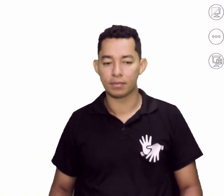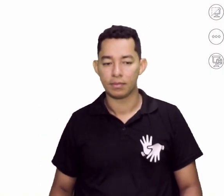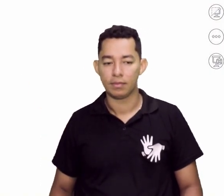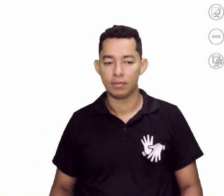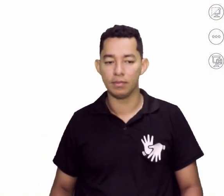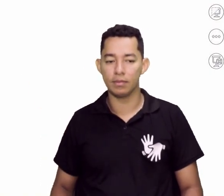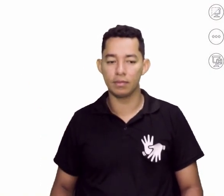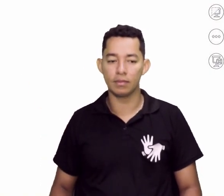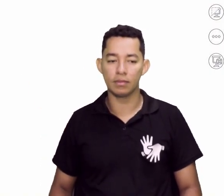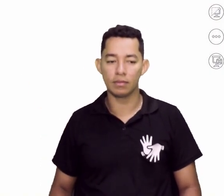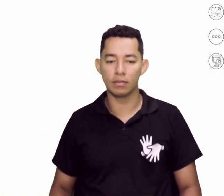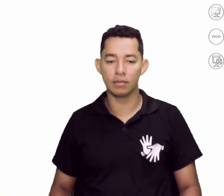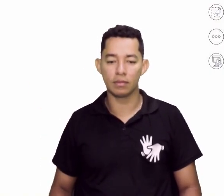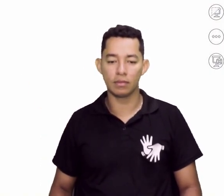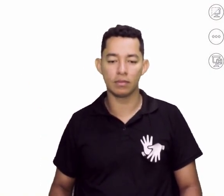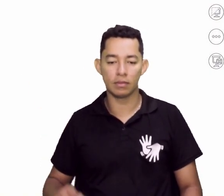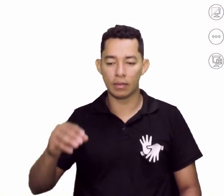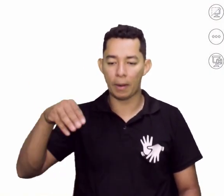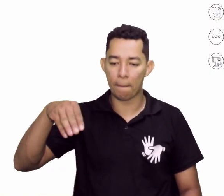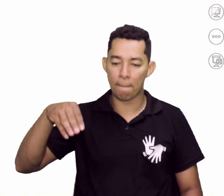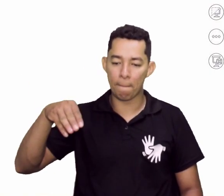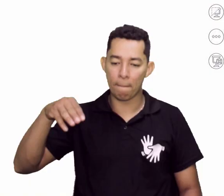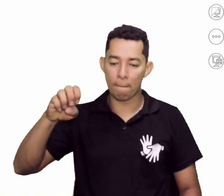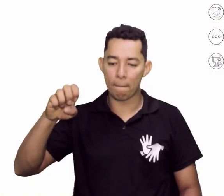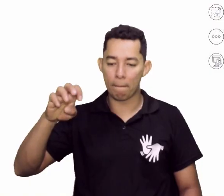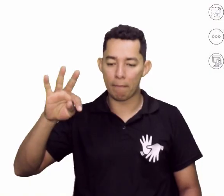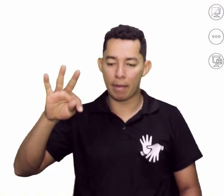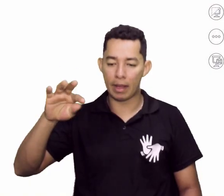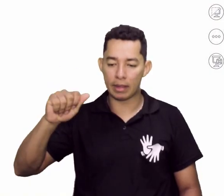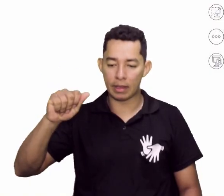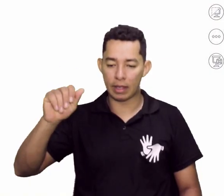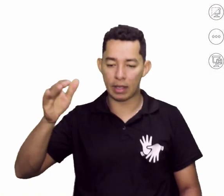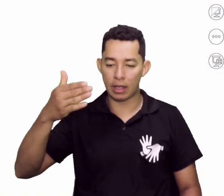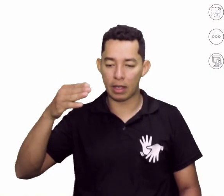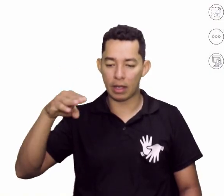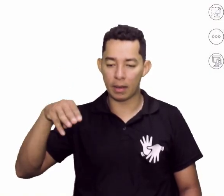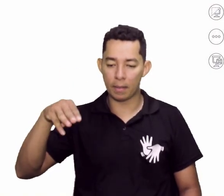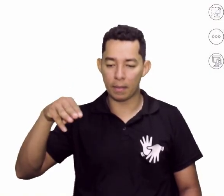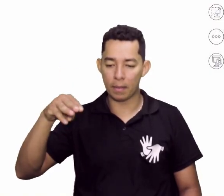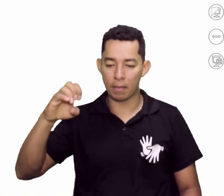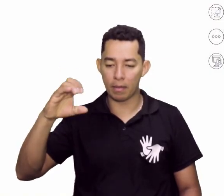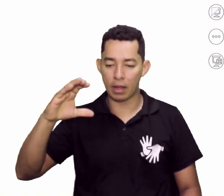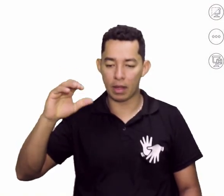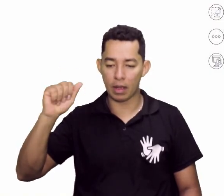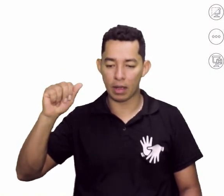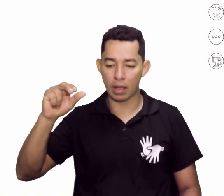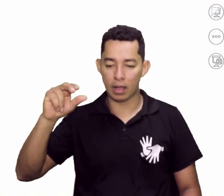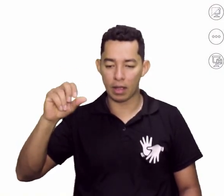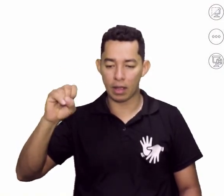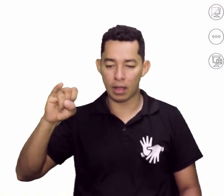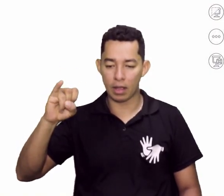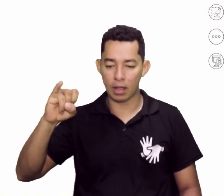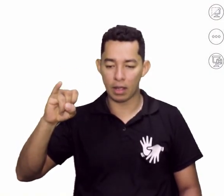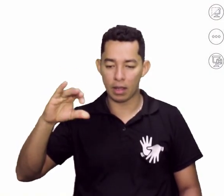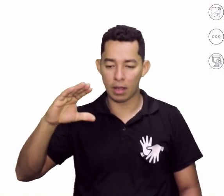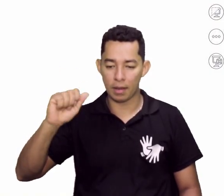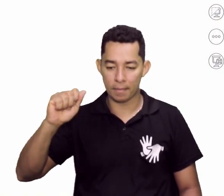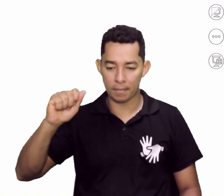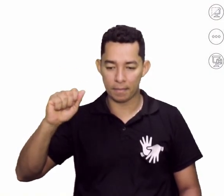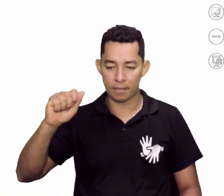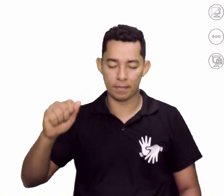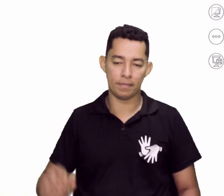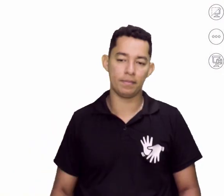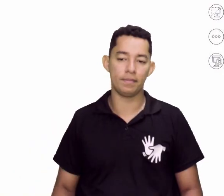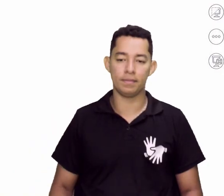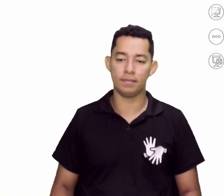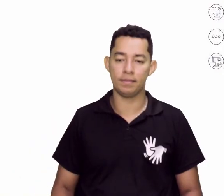aqui, ó, Metamecânica, do Jean Tinguely. Então, olha aqui,